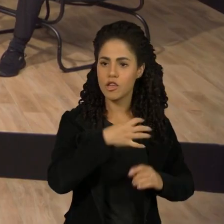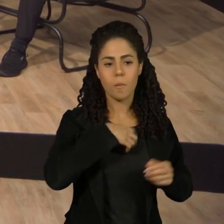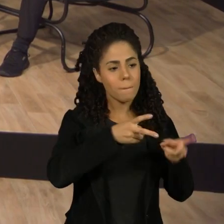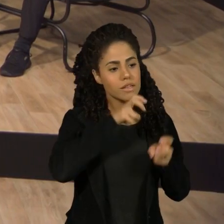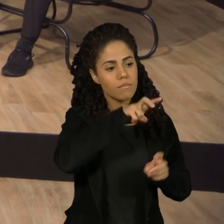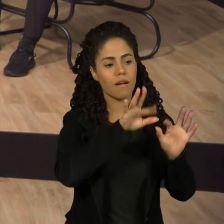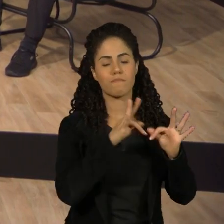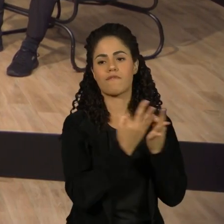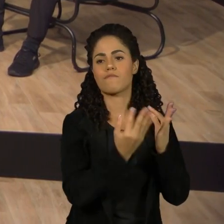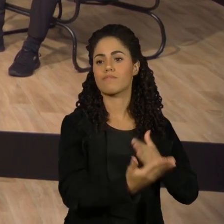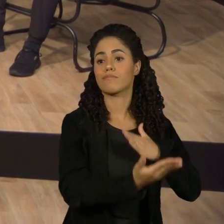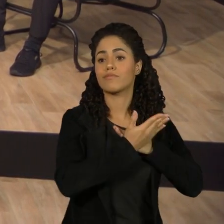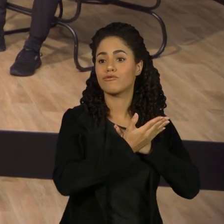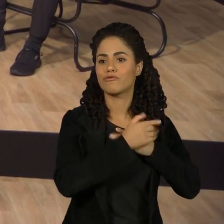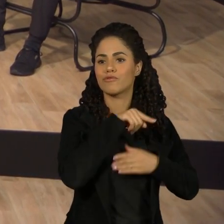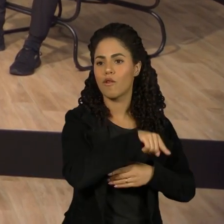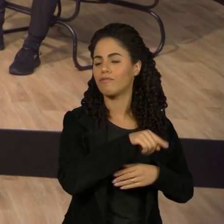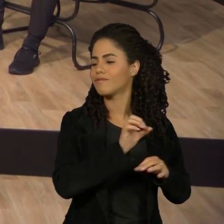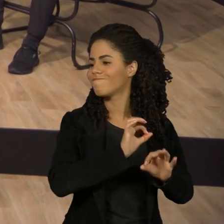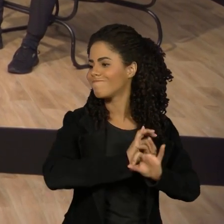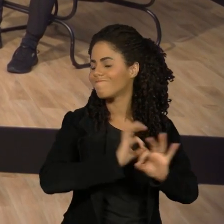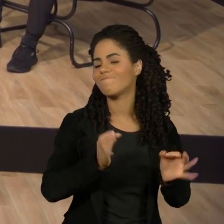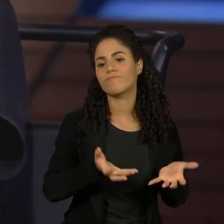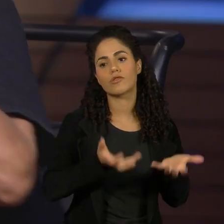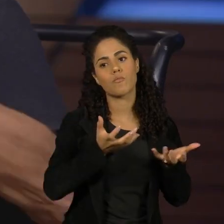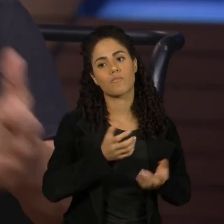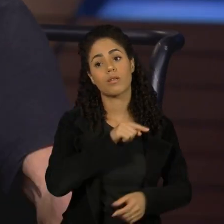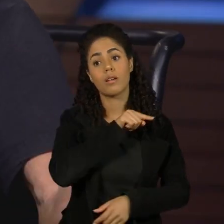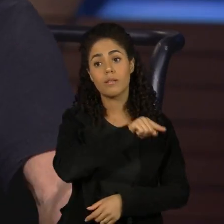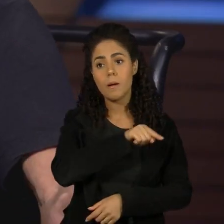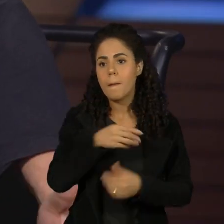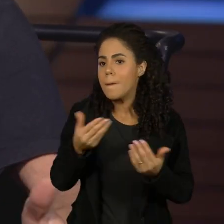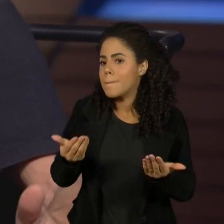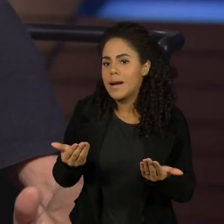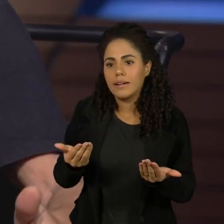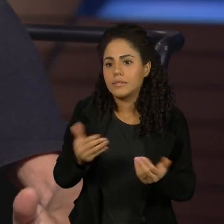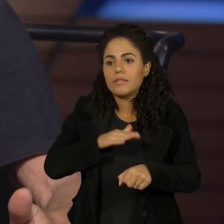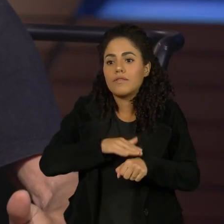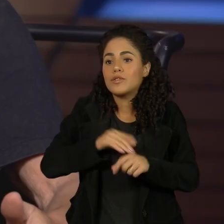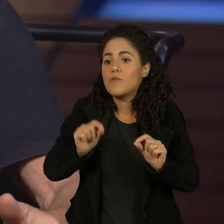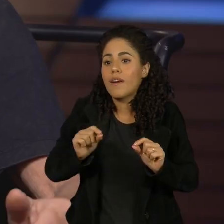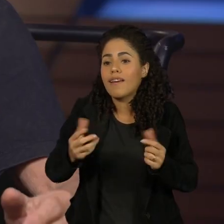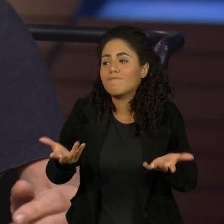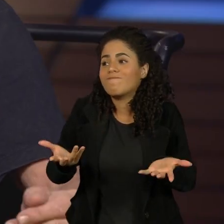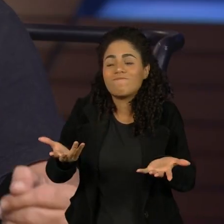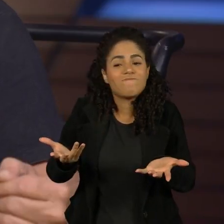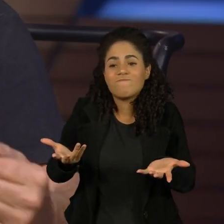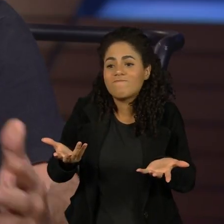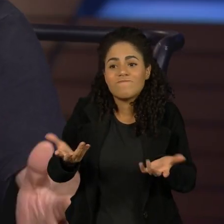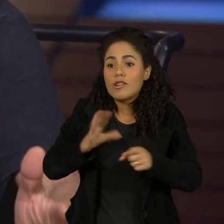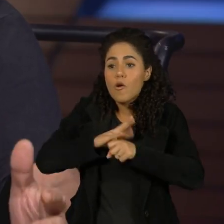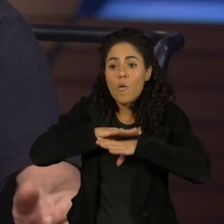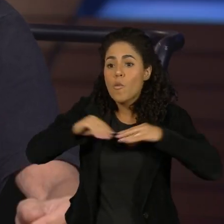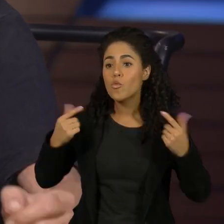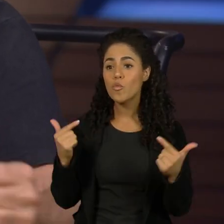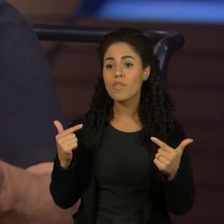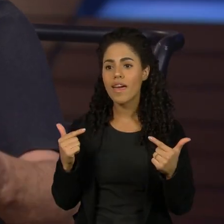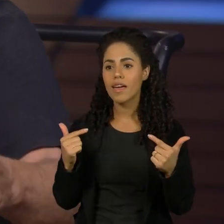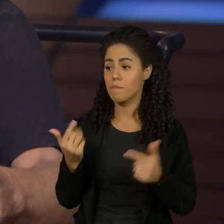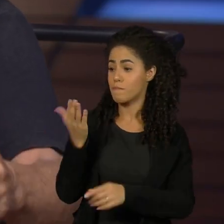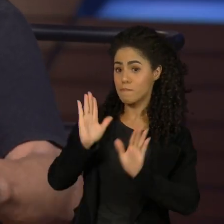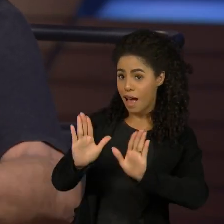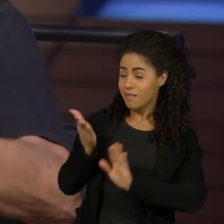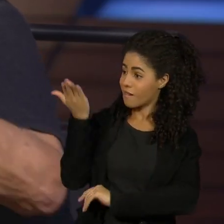apoio integral da minha família. Mas não tinha o que fazer, Porque naquela época você já morreu, é